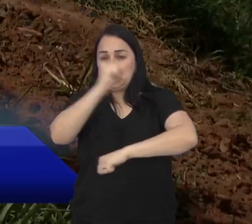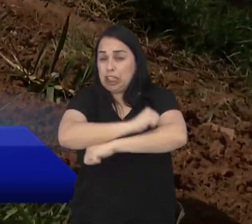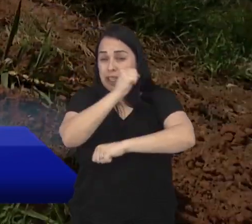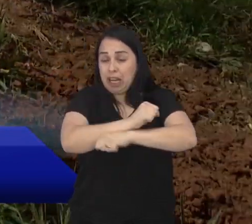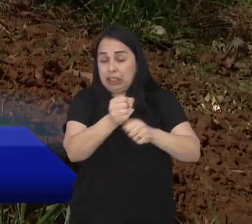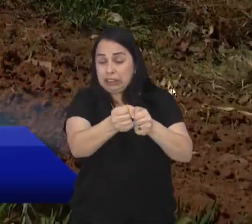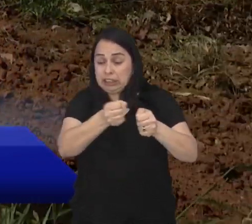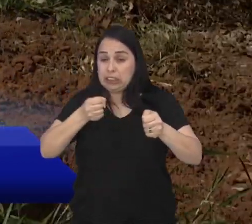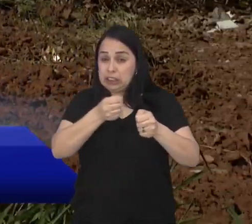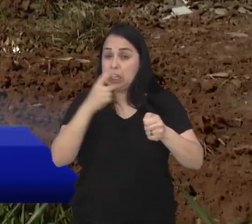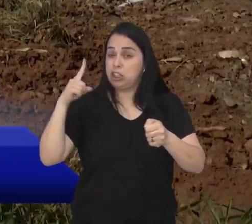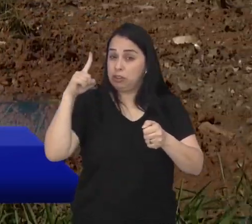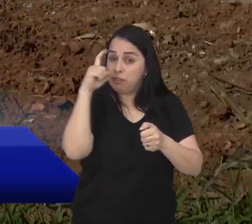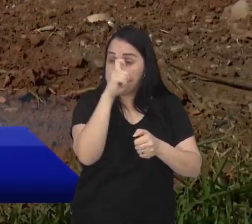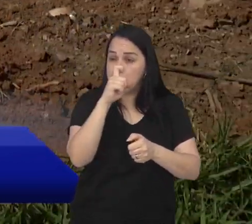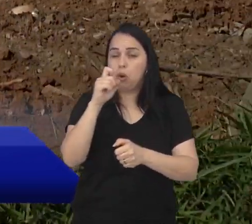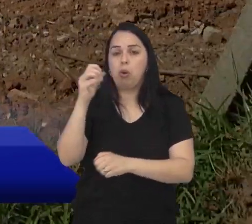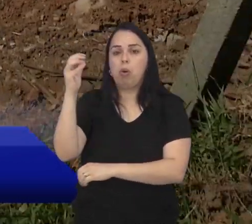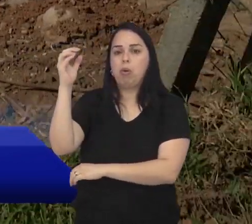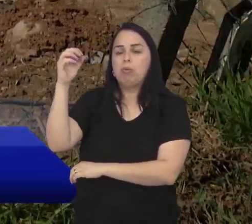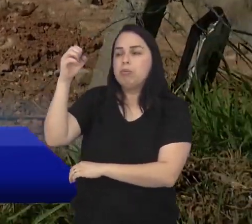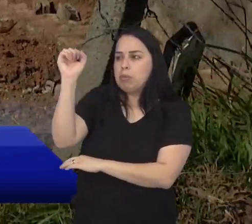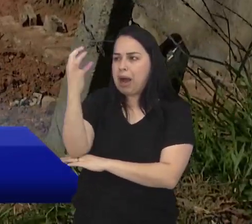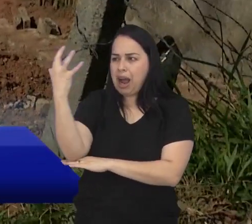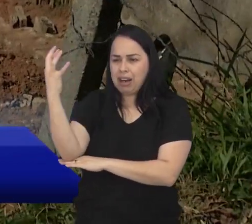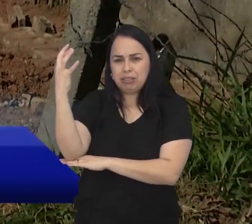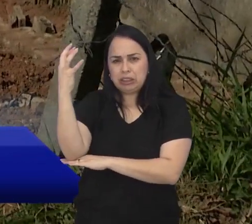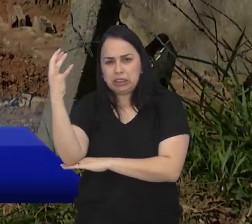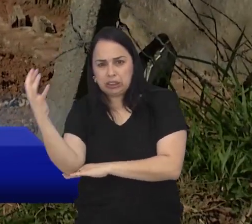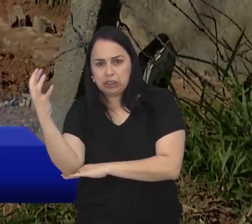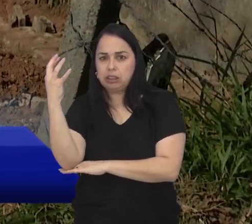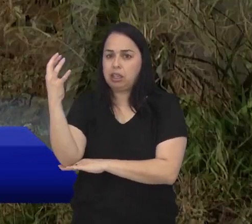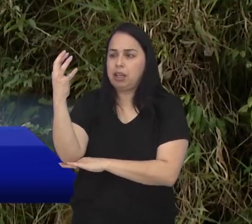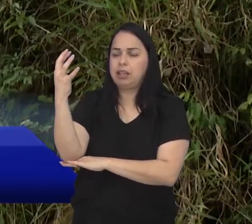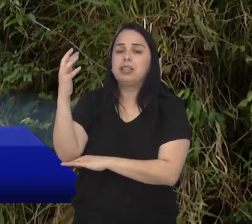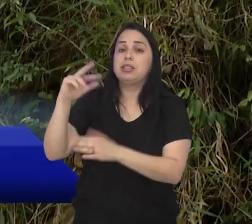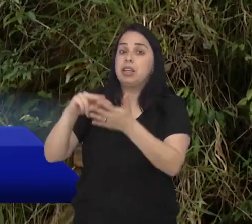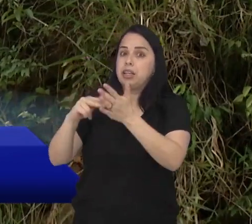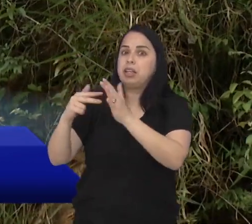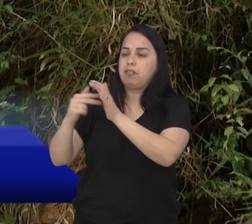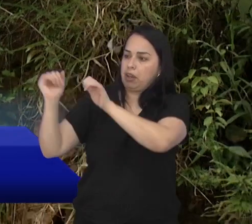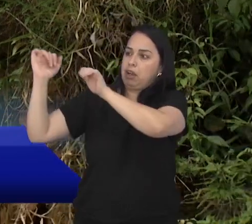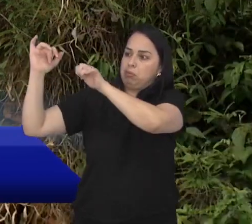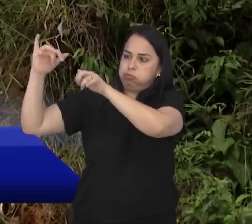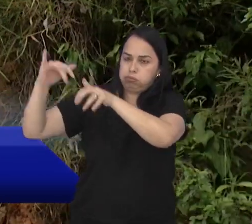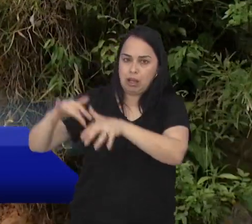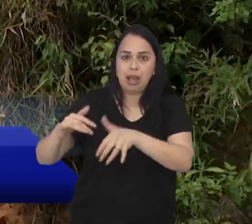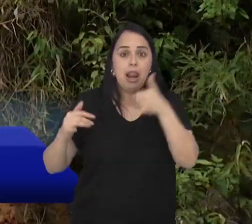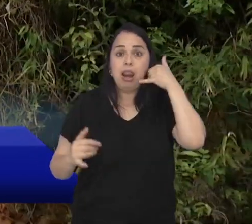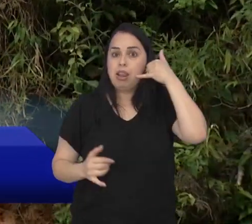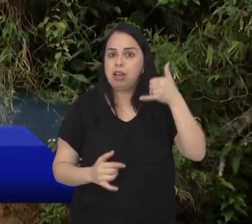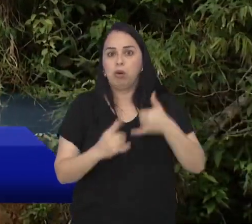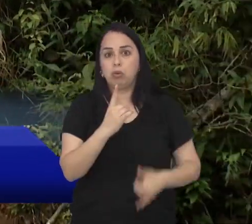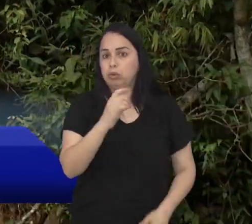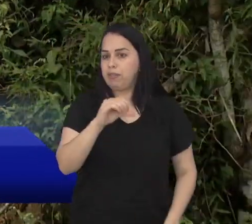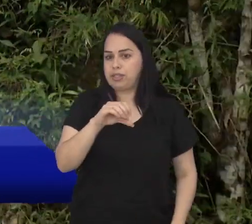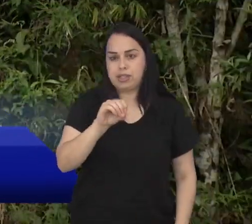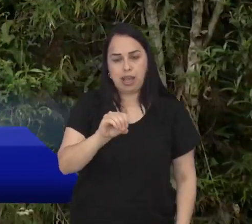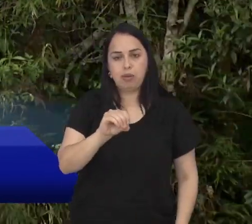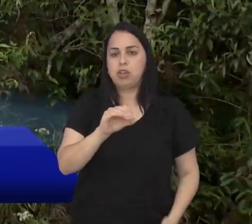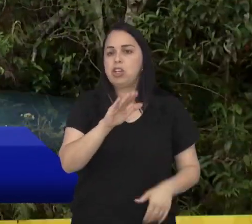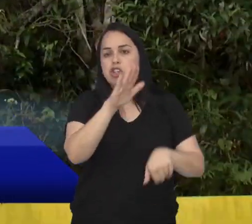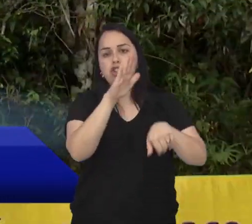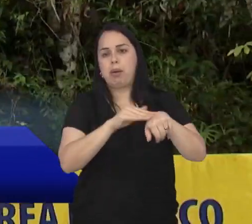poste inclinando, uma árvore inclinando, isso são sinais de que está tendo movimentação de terra. E imediatamente ligue o 90 e chama a Defesa